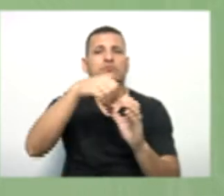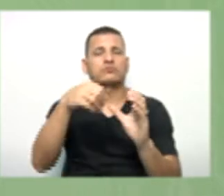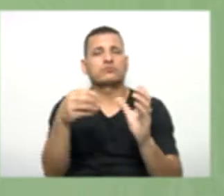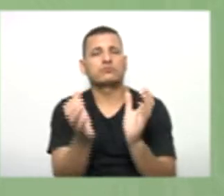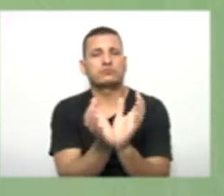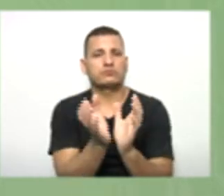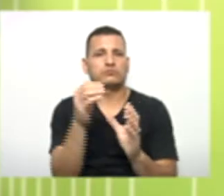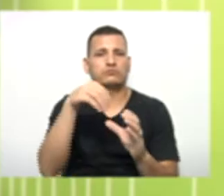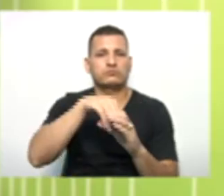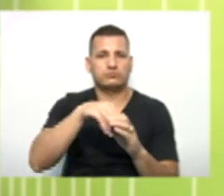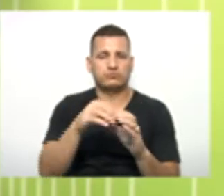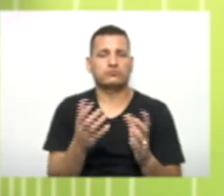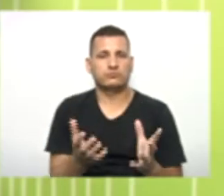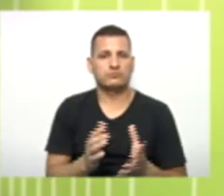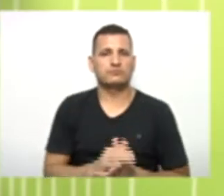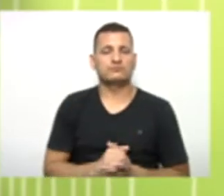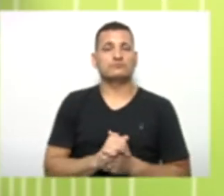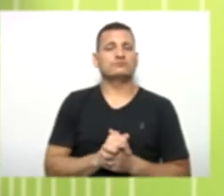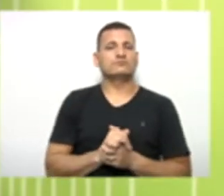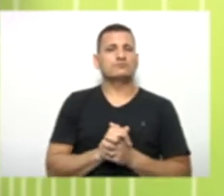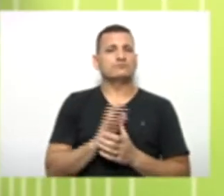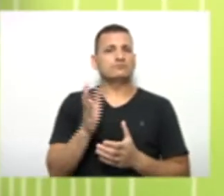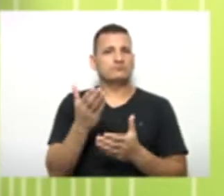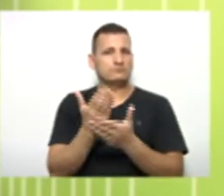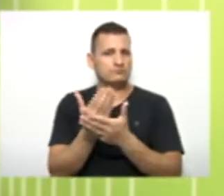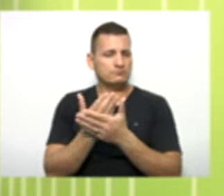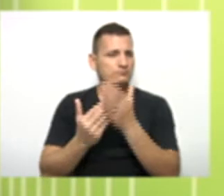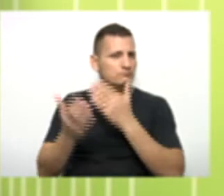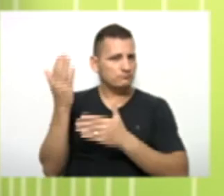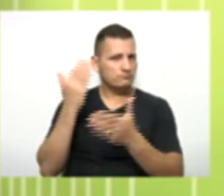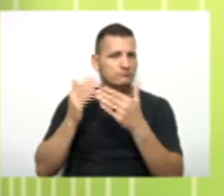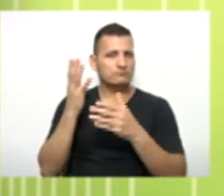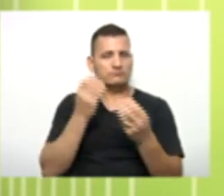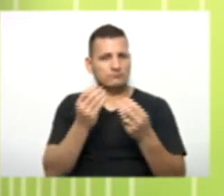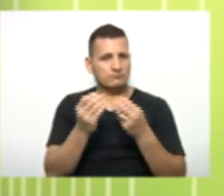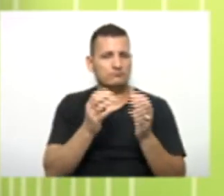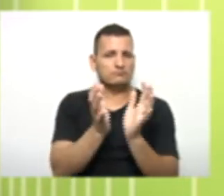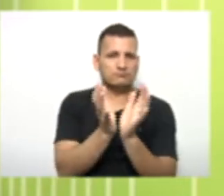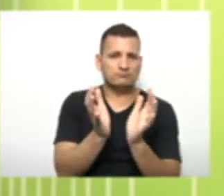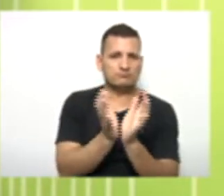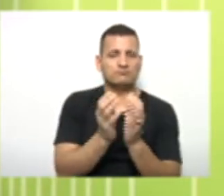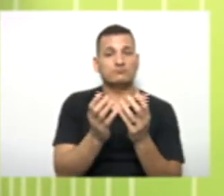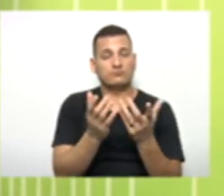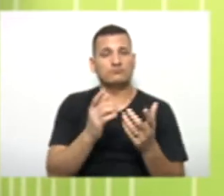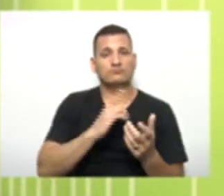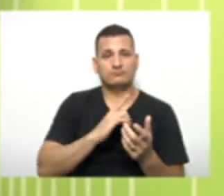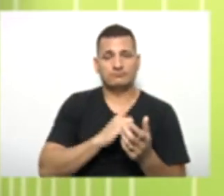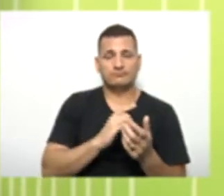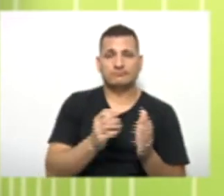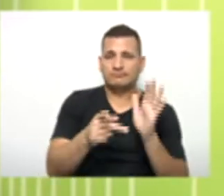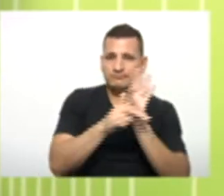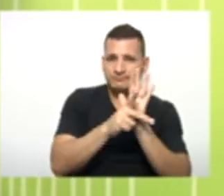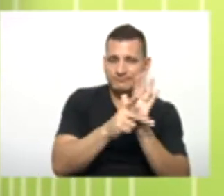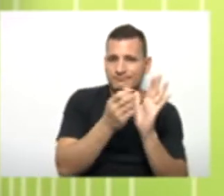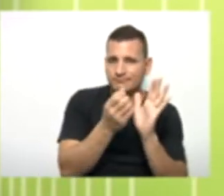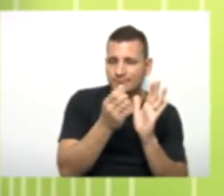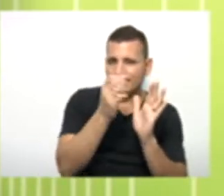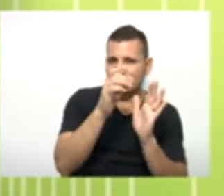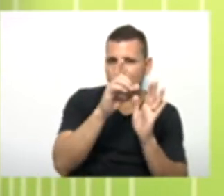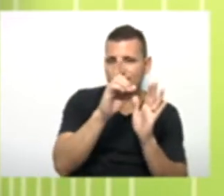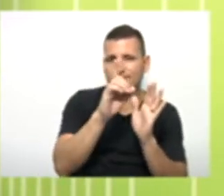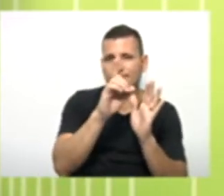aula passada esse agrupamento em grupos. Então, nós temos os bens e os direitos, né? Que eles